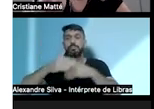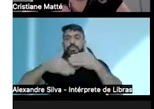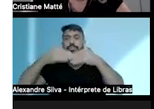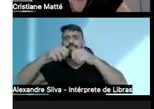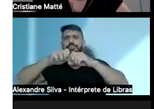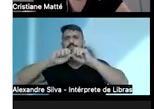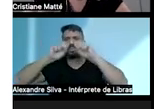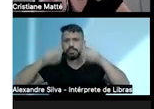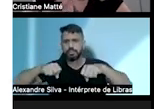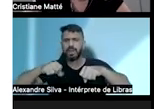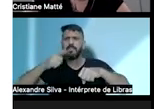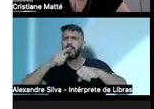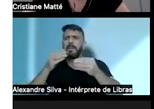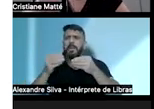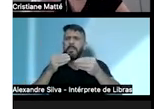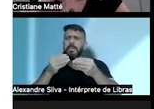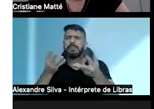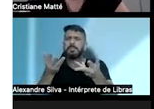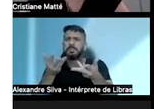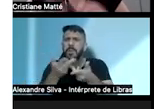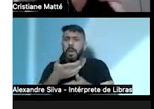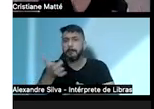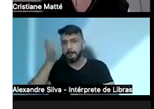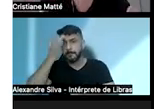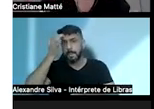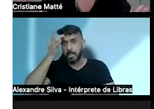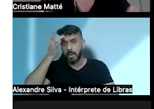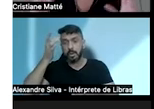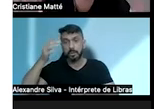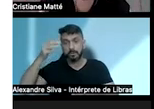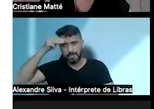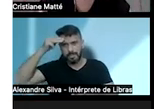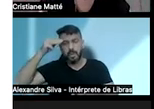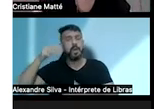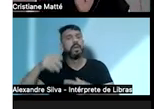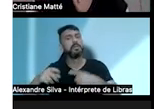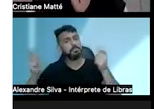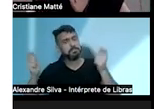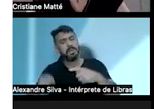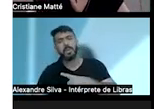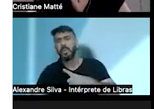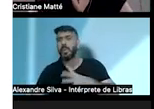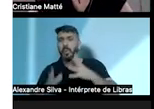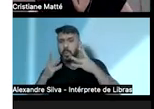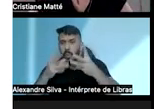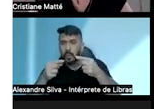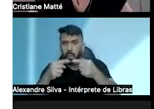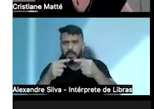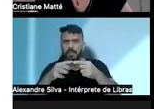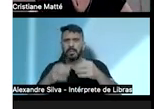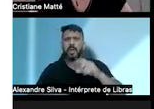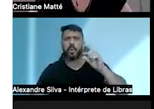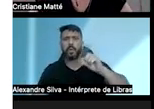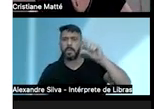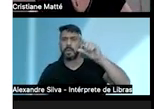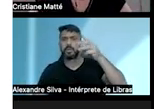à plasticidade, à neurogênese, à memória, a tudo que é bom, tudo que a gente precisa no nosso sistema nervoso central. Eu tenho um aumento de mais